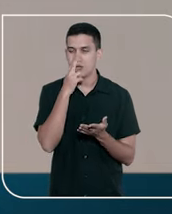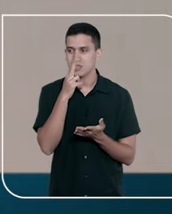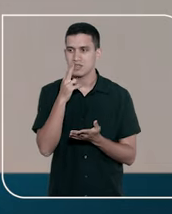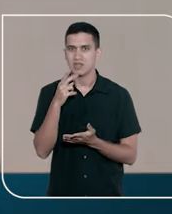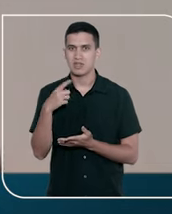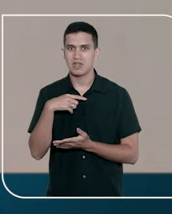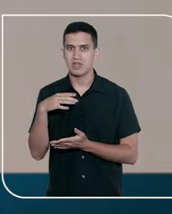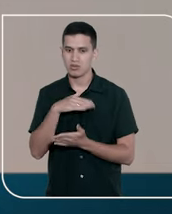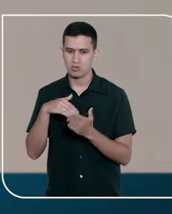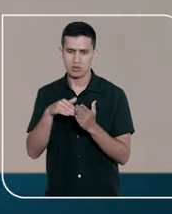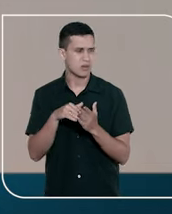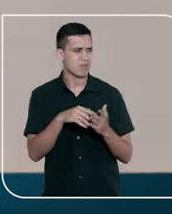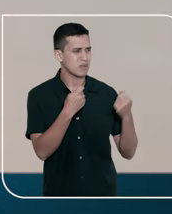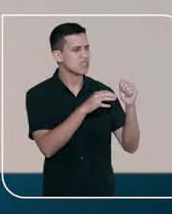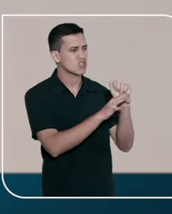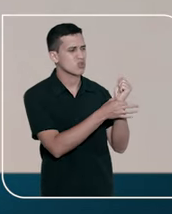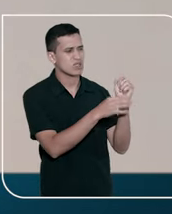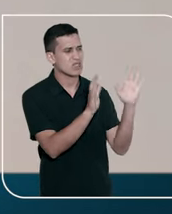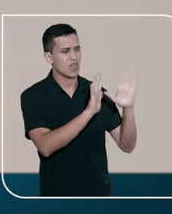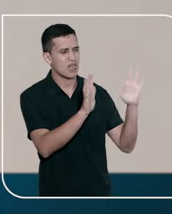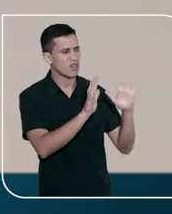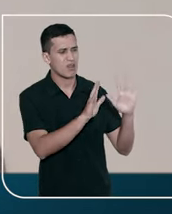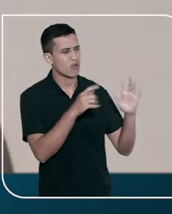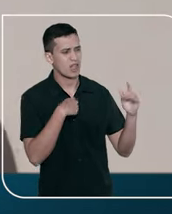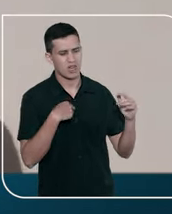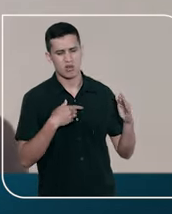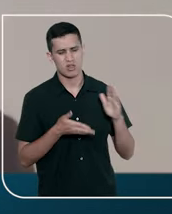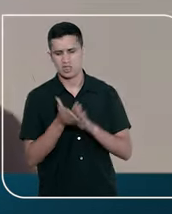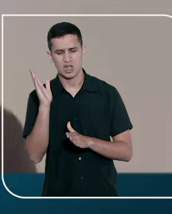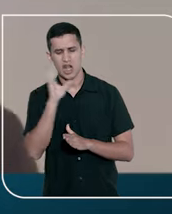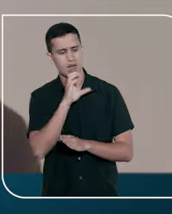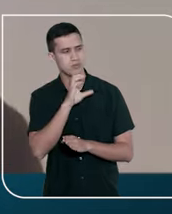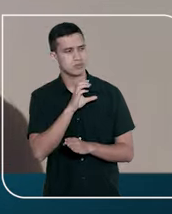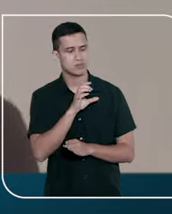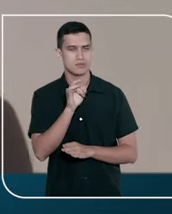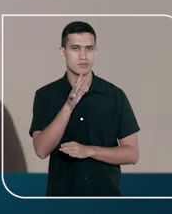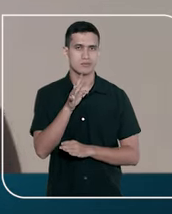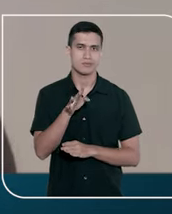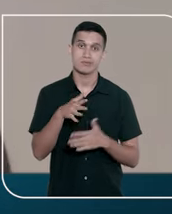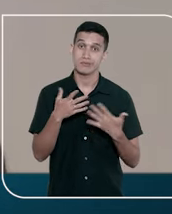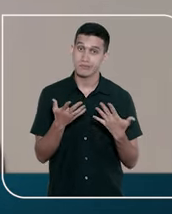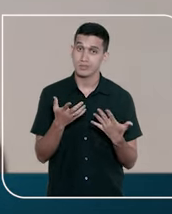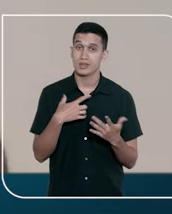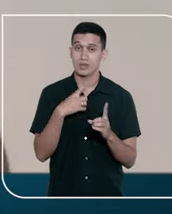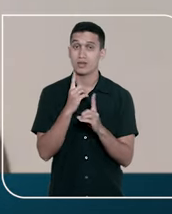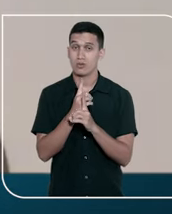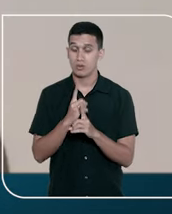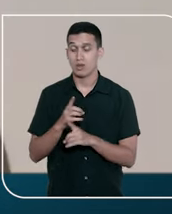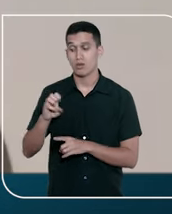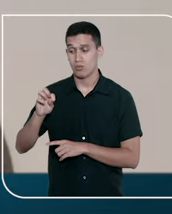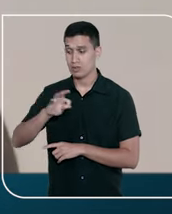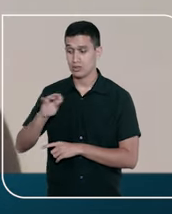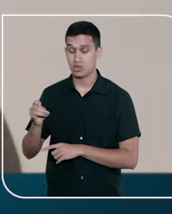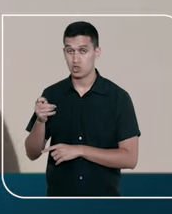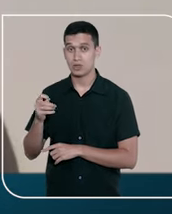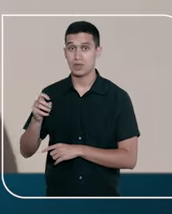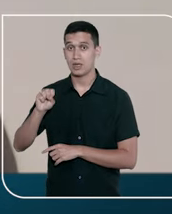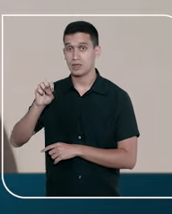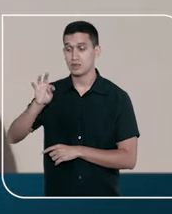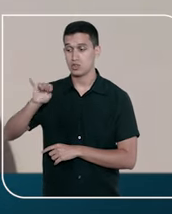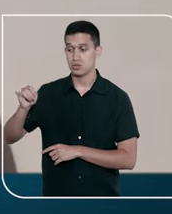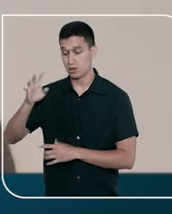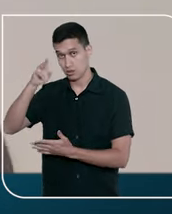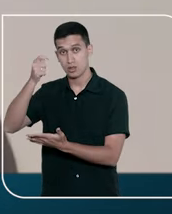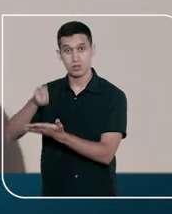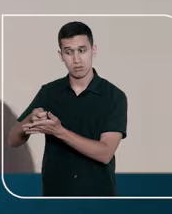das contas, à segurança da aviação civil. Então, é muito bem acertada a posição do STJ ao condicionar a